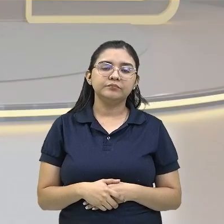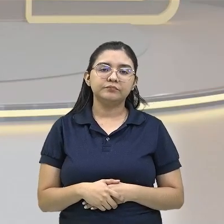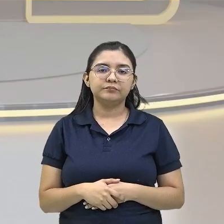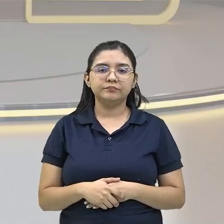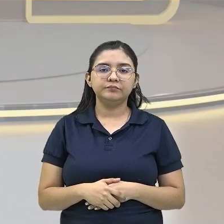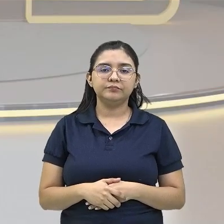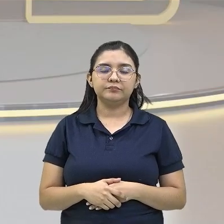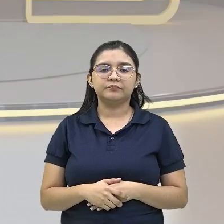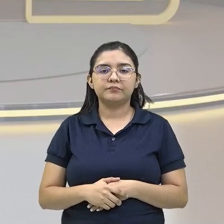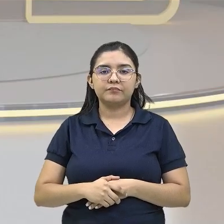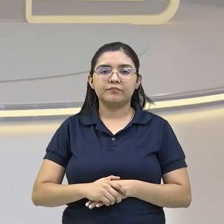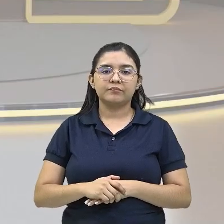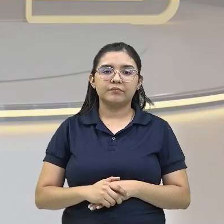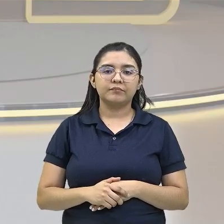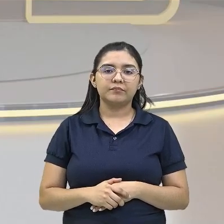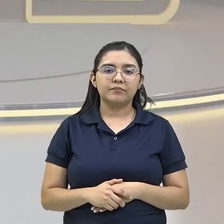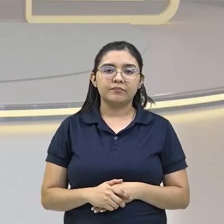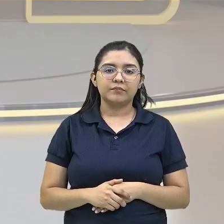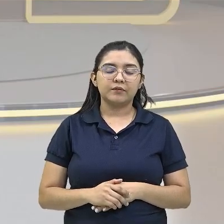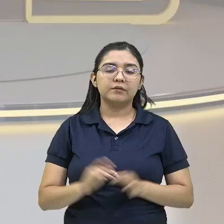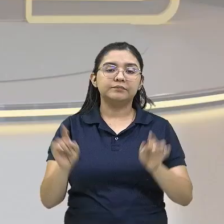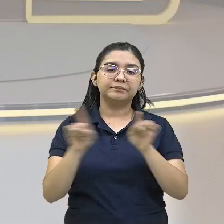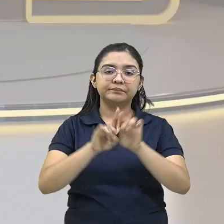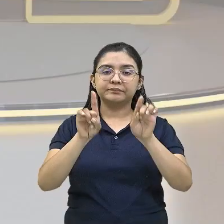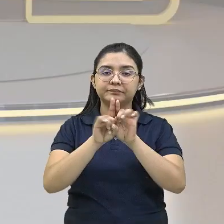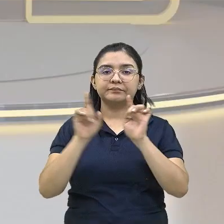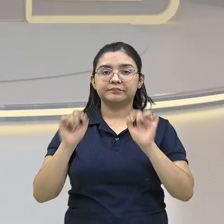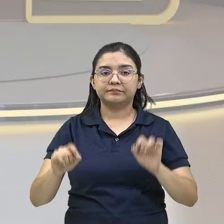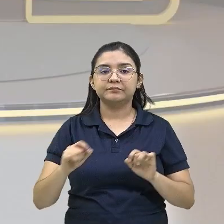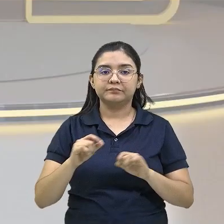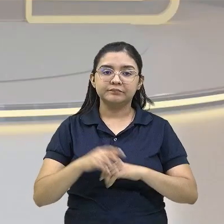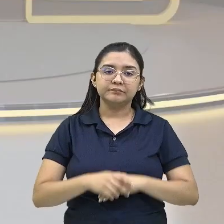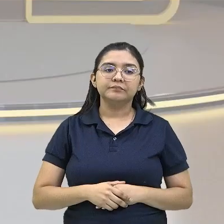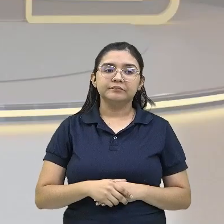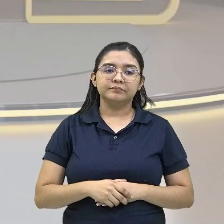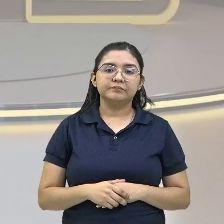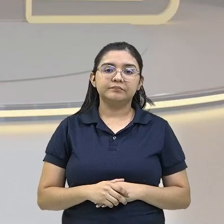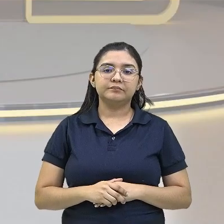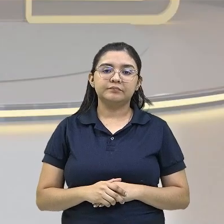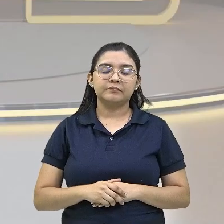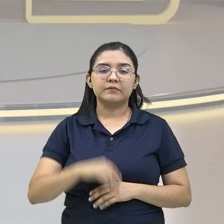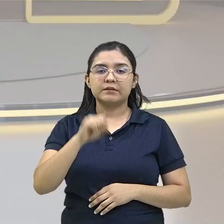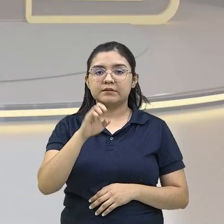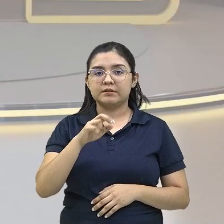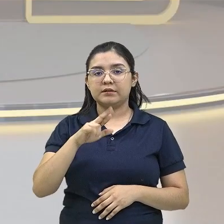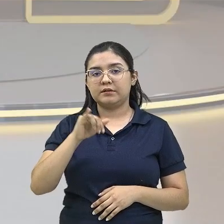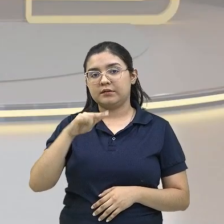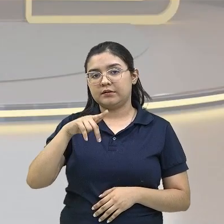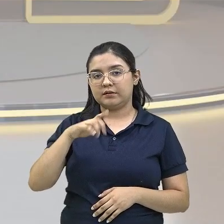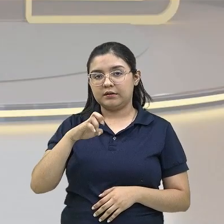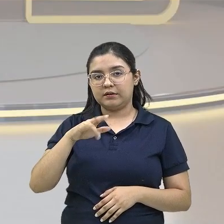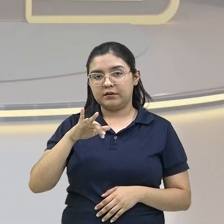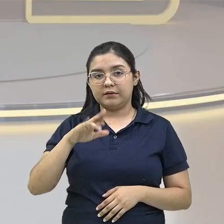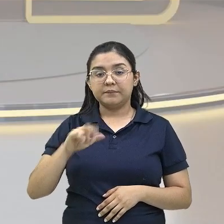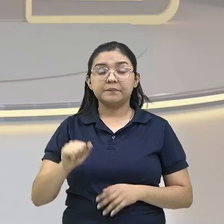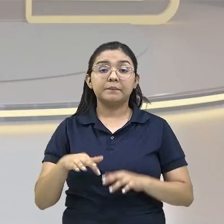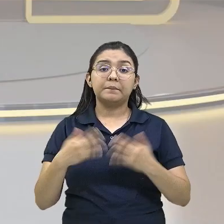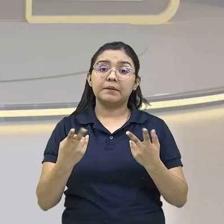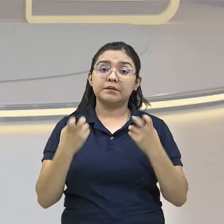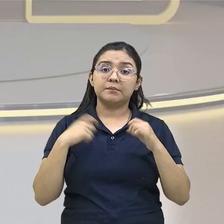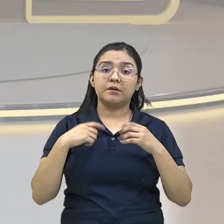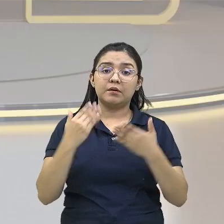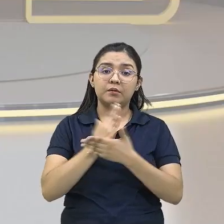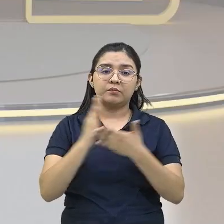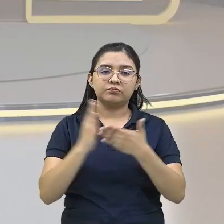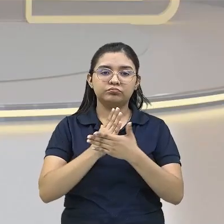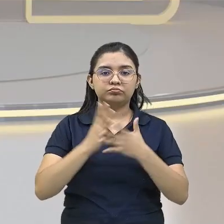o nome científico, comumente conhecida como seringueira para a gente, tá bom? Então vamos observar aqui alguns detalhes sobre